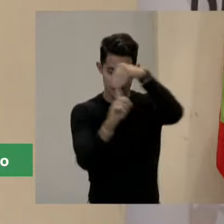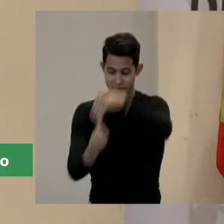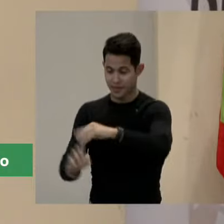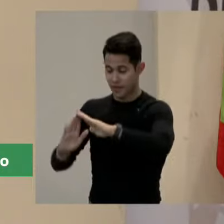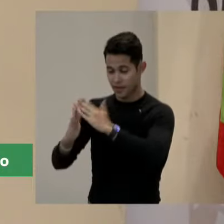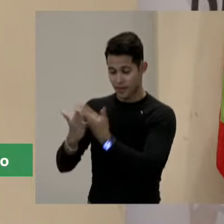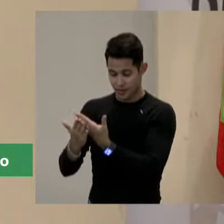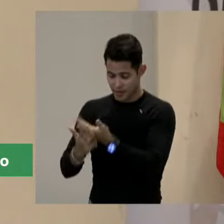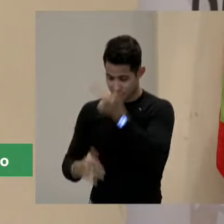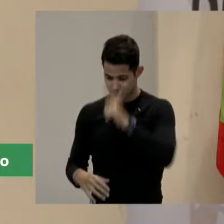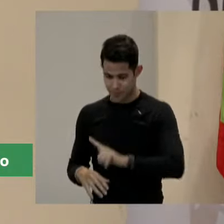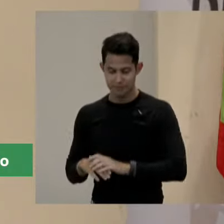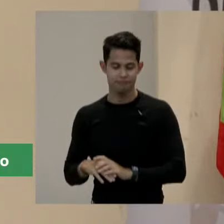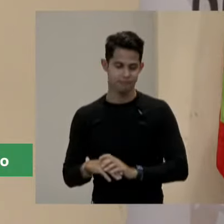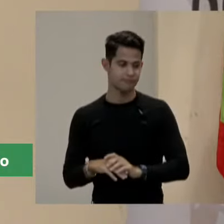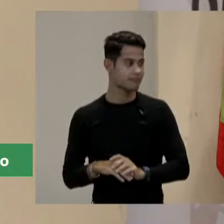Estado.